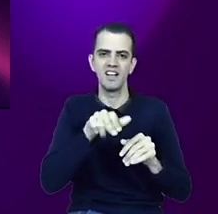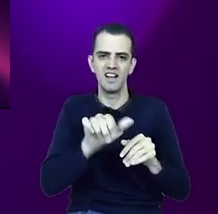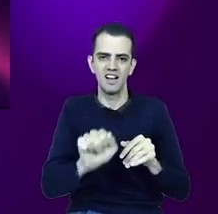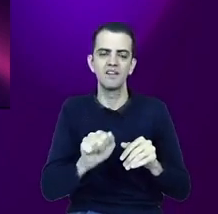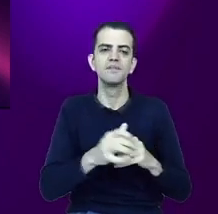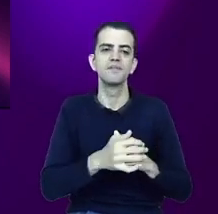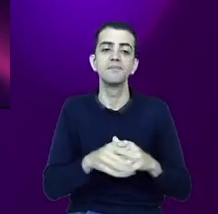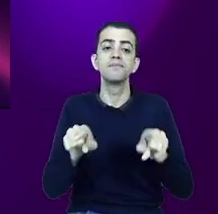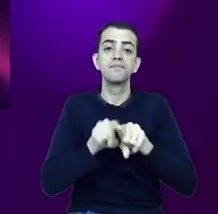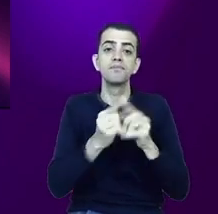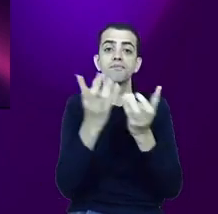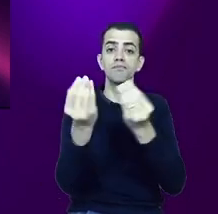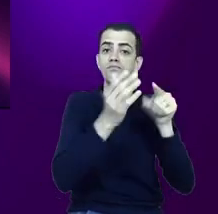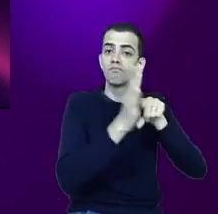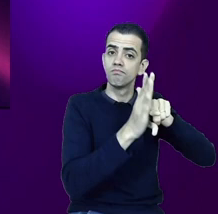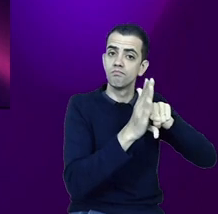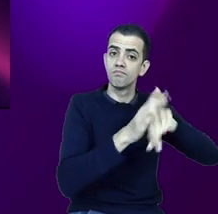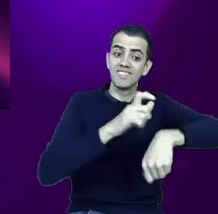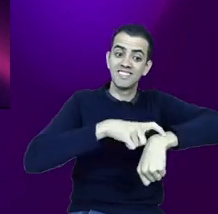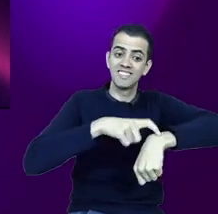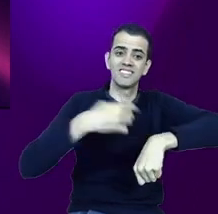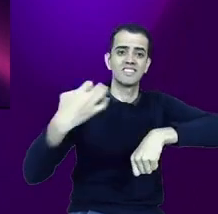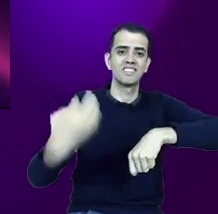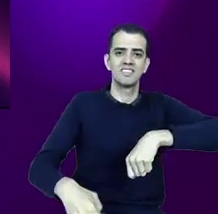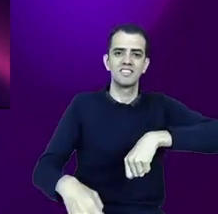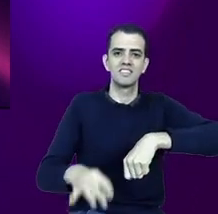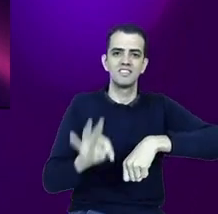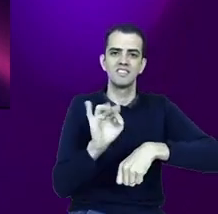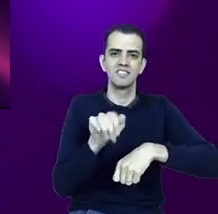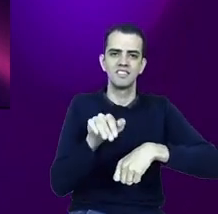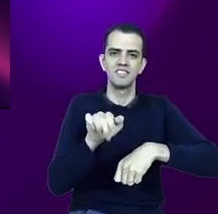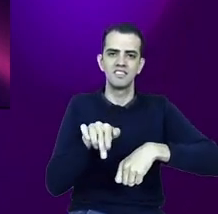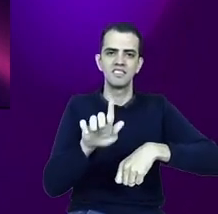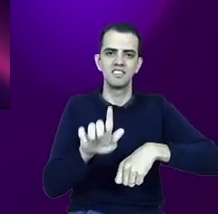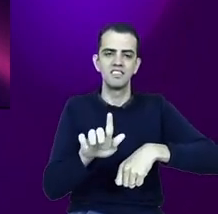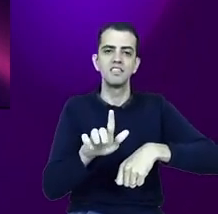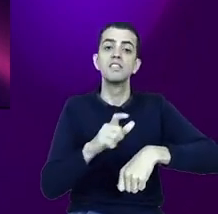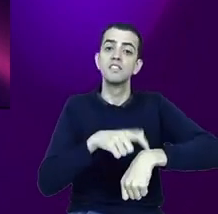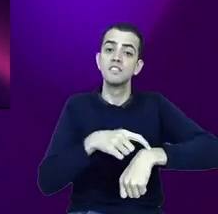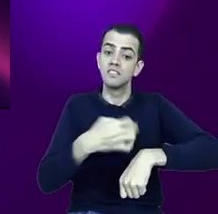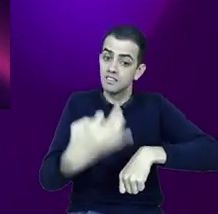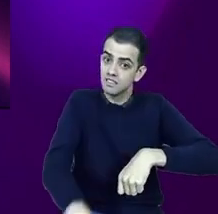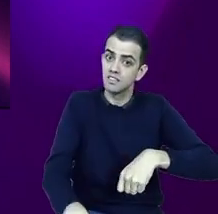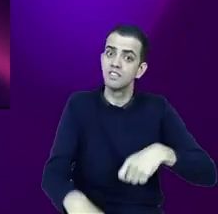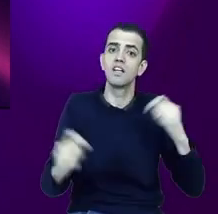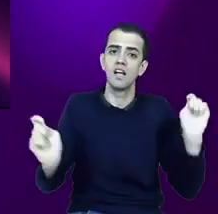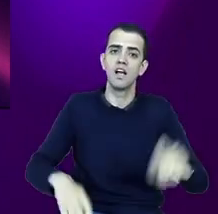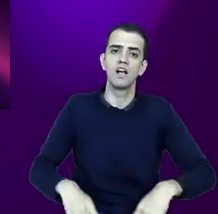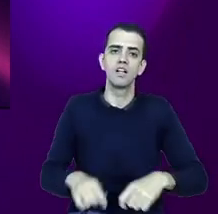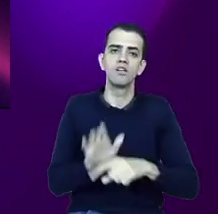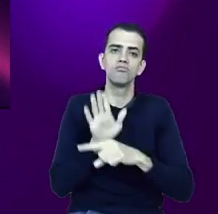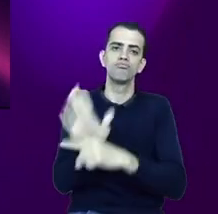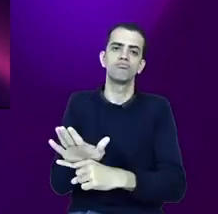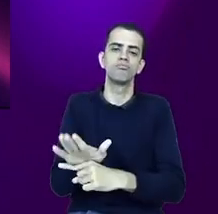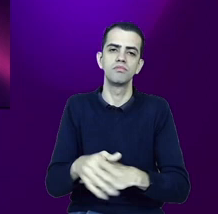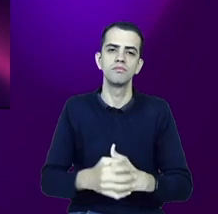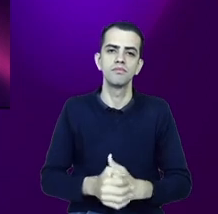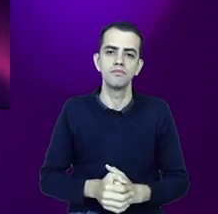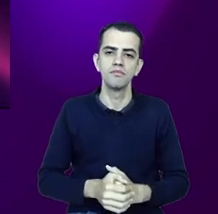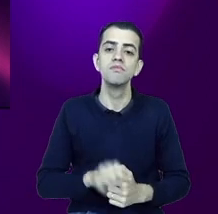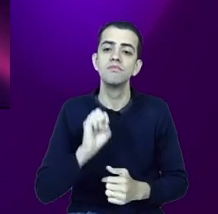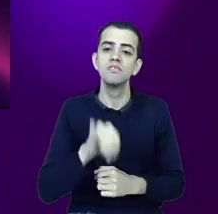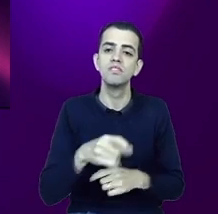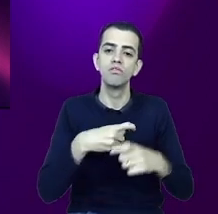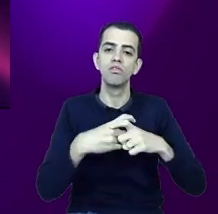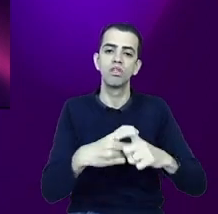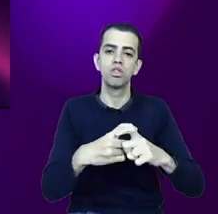tem sido pesquisado com relação ao timing da realização da radioterapia, né? Principalmente em lesões de baixo grau. O